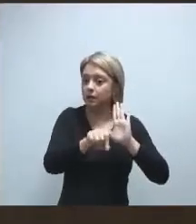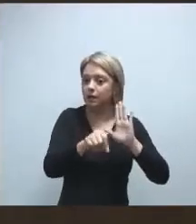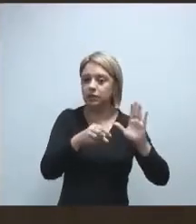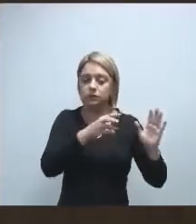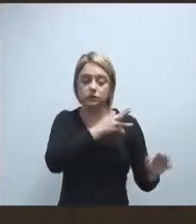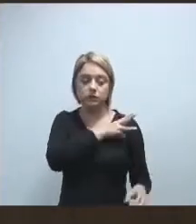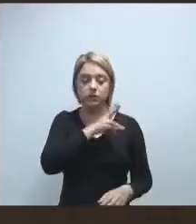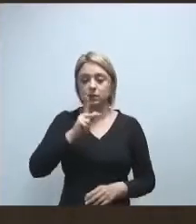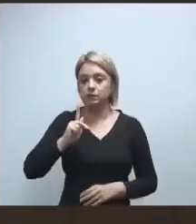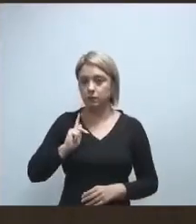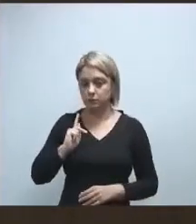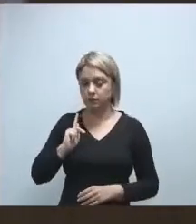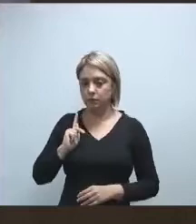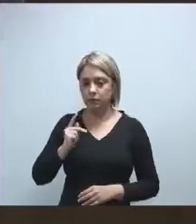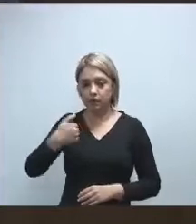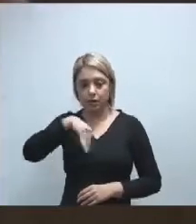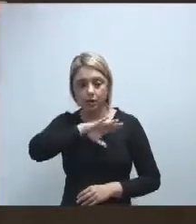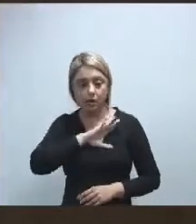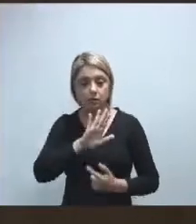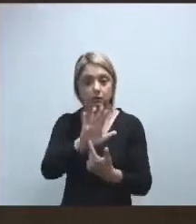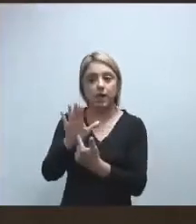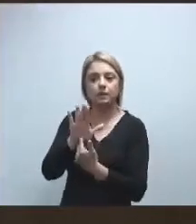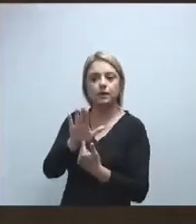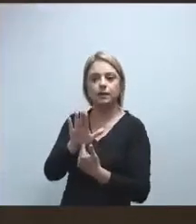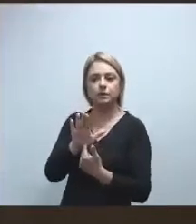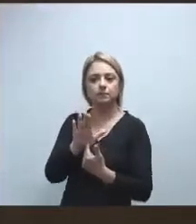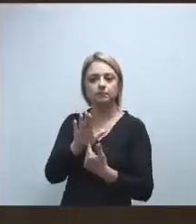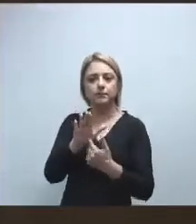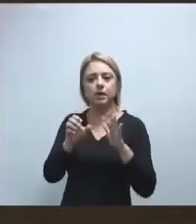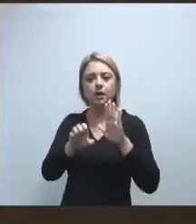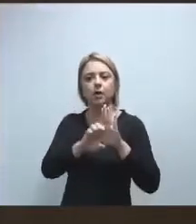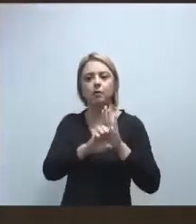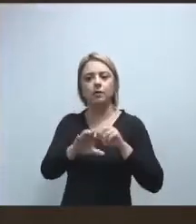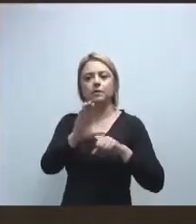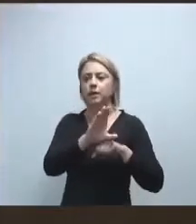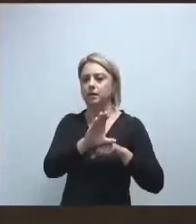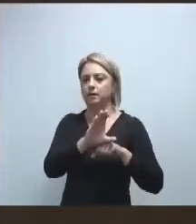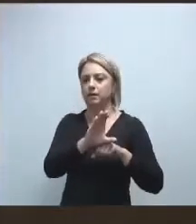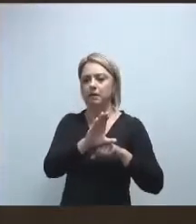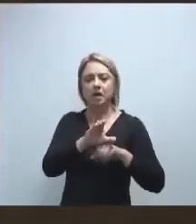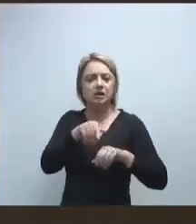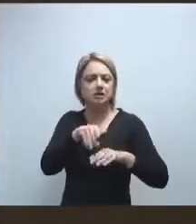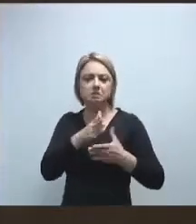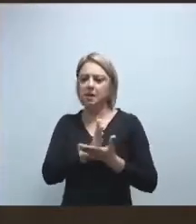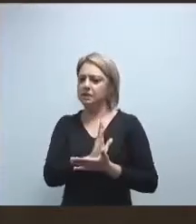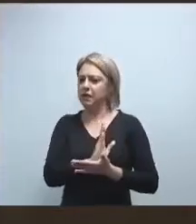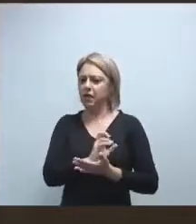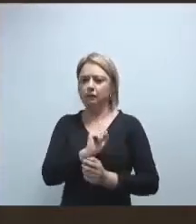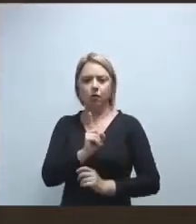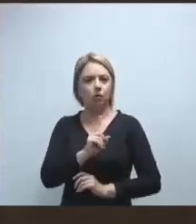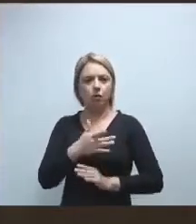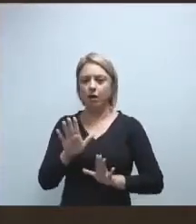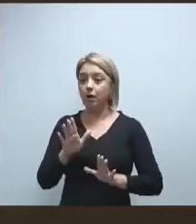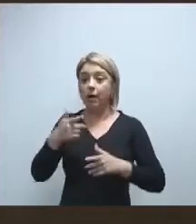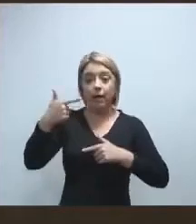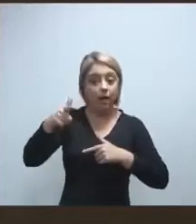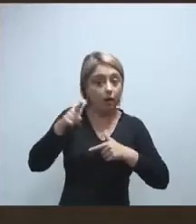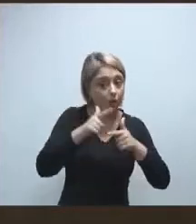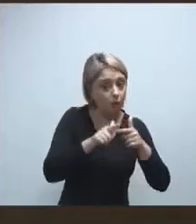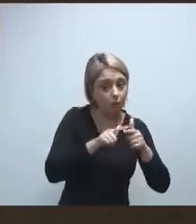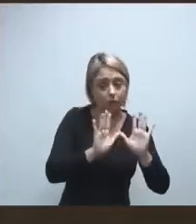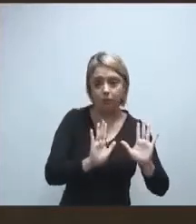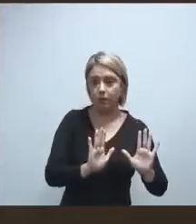ministério público nós apresentávamos uma emenda se ia passar ou não era outro problema